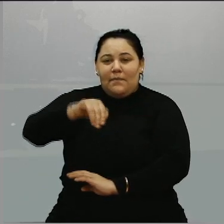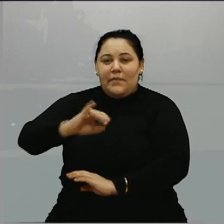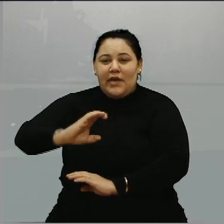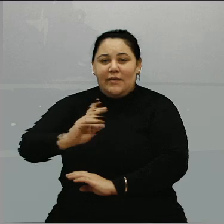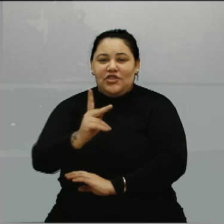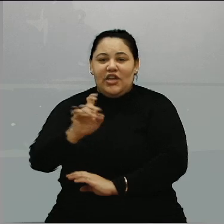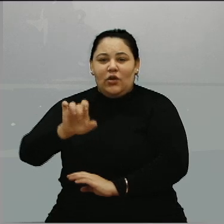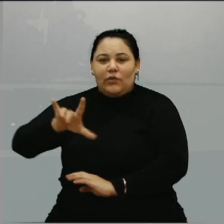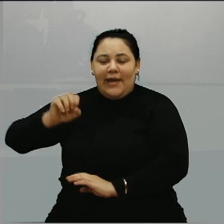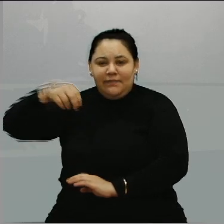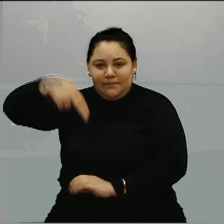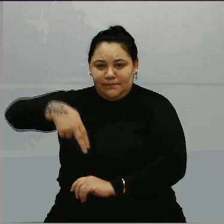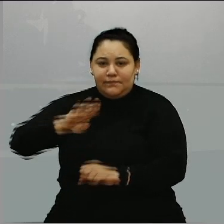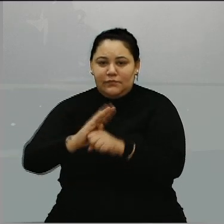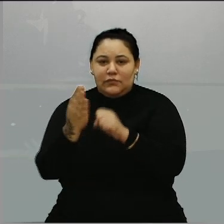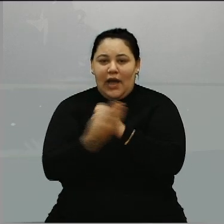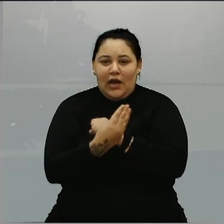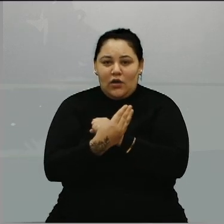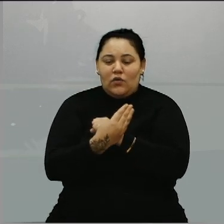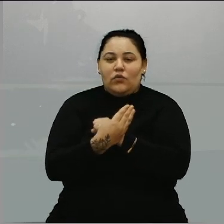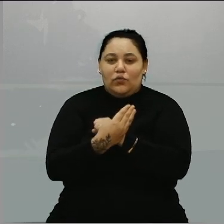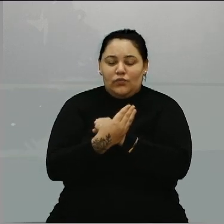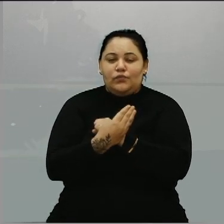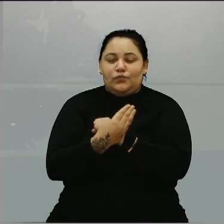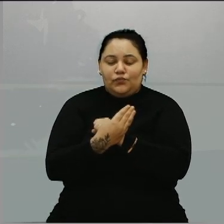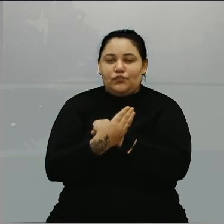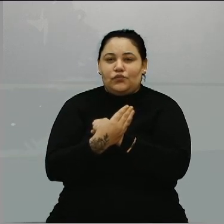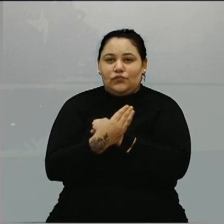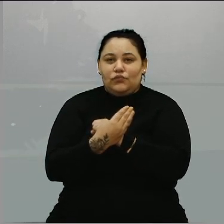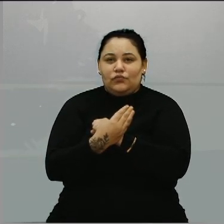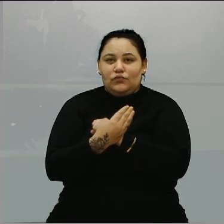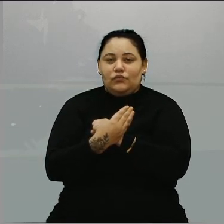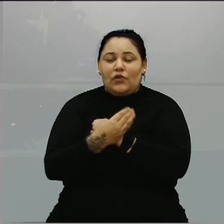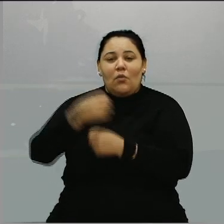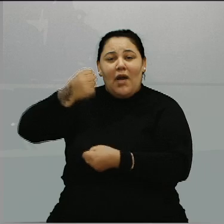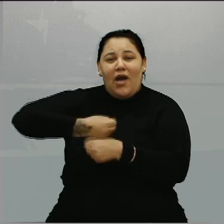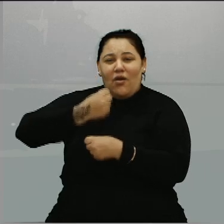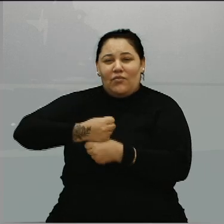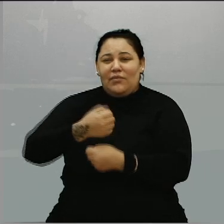Fátima. Aqui também em zona urbana, uma obra orçada em